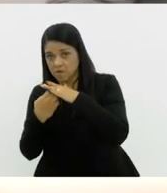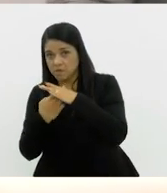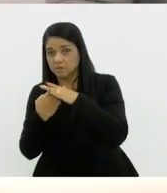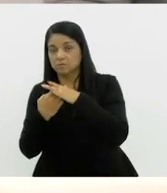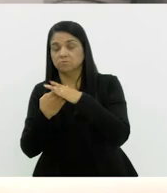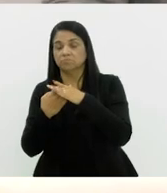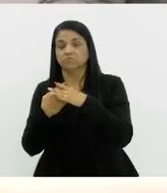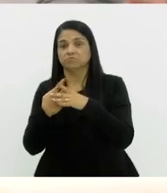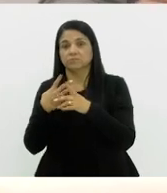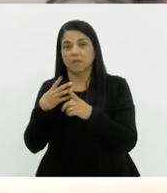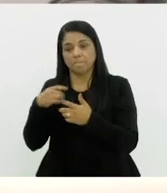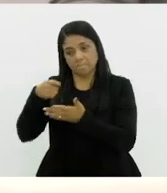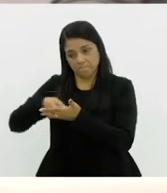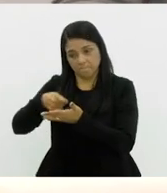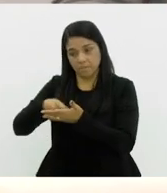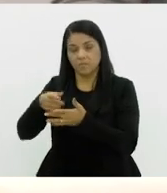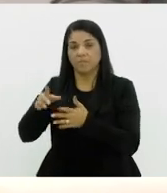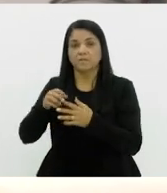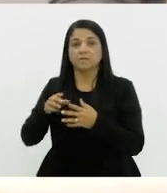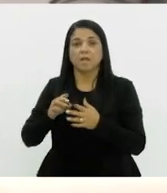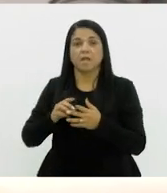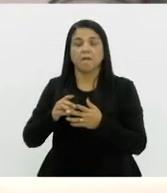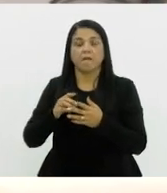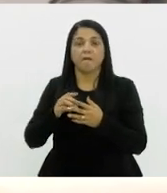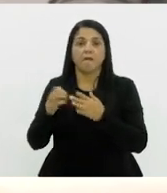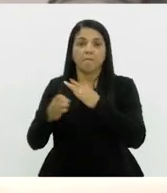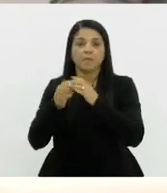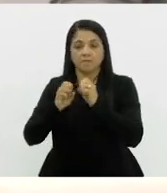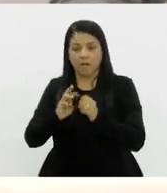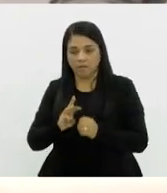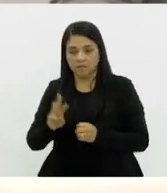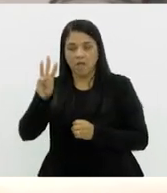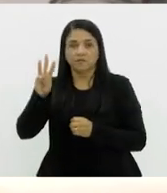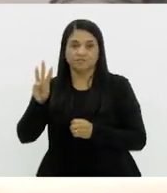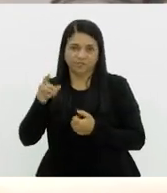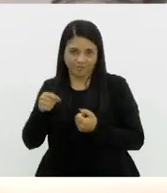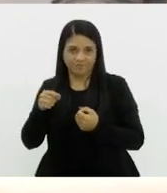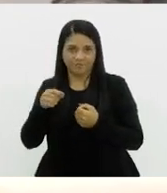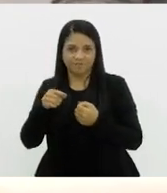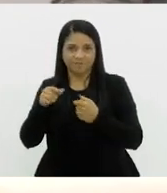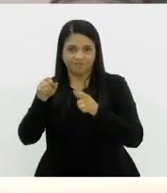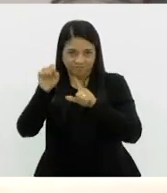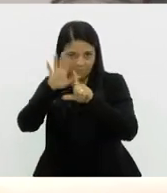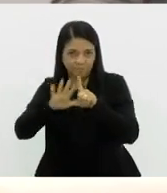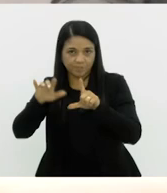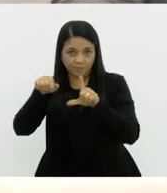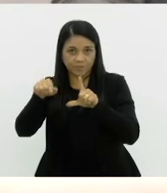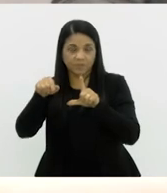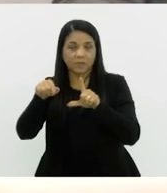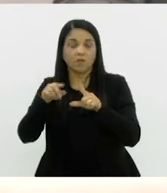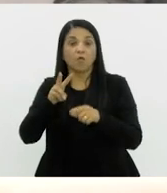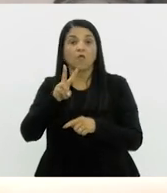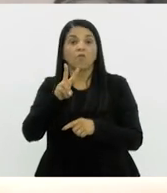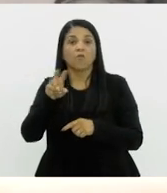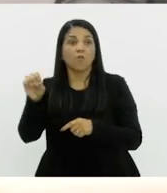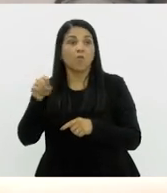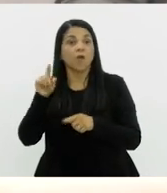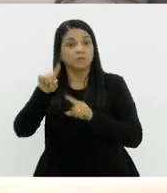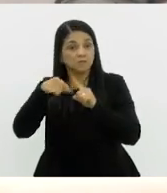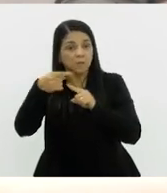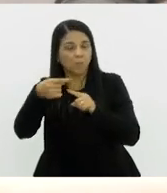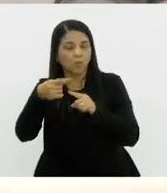um site na internet e fala, olha, eu dou tal voo. E depois que tem o cliente, corre atrás de alguma